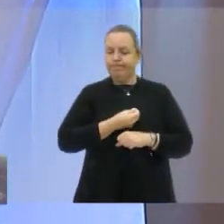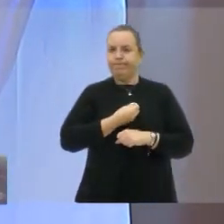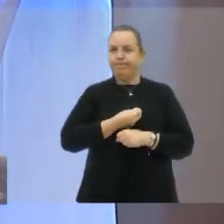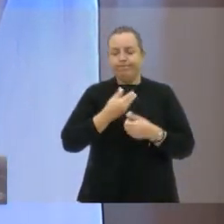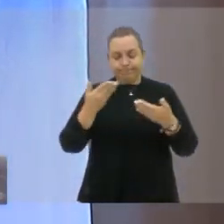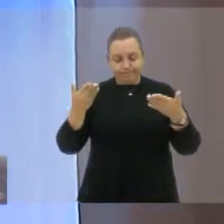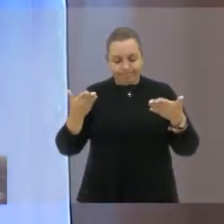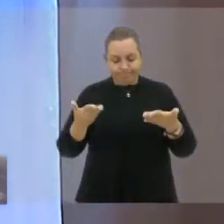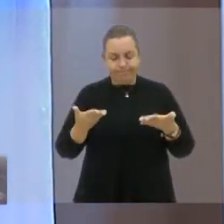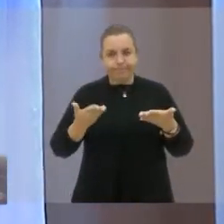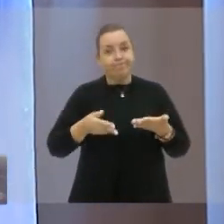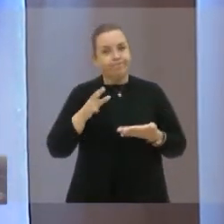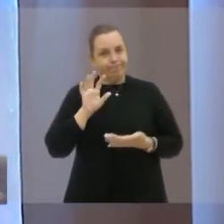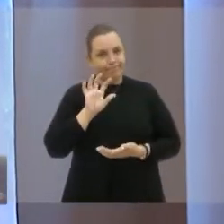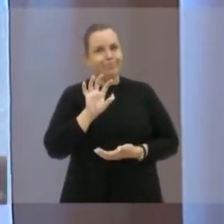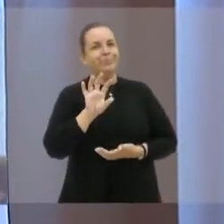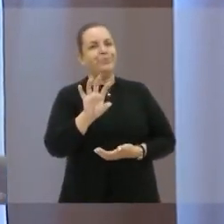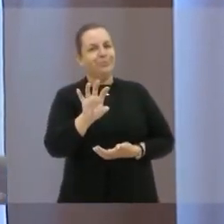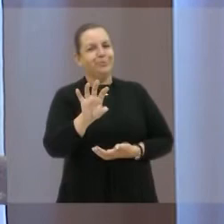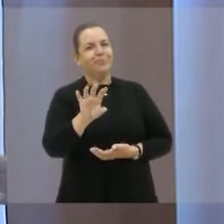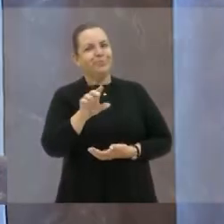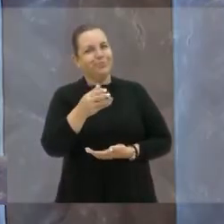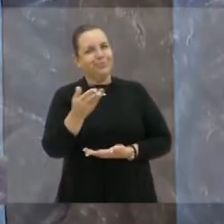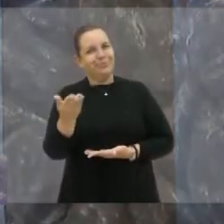estivesses assim.